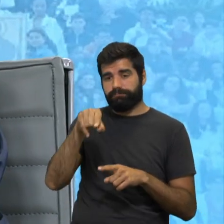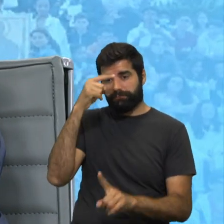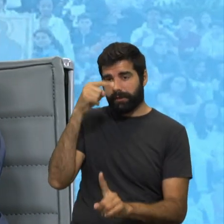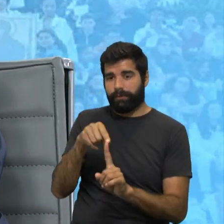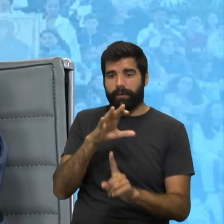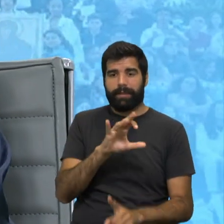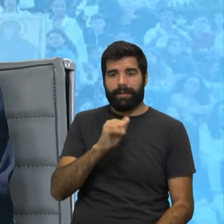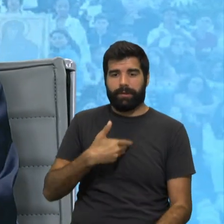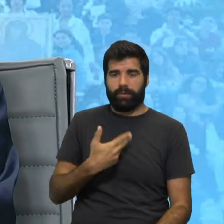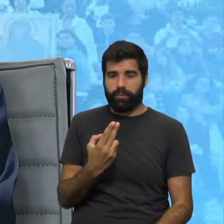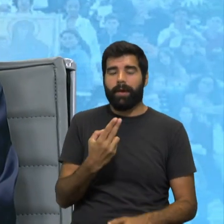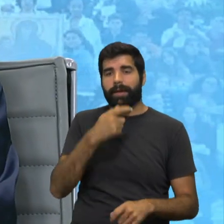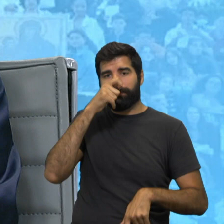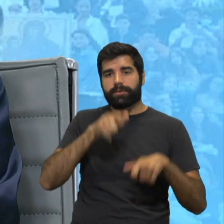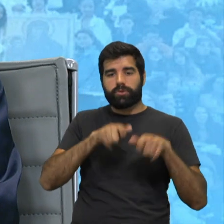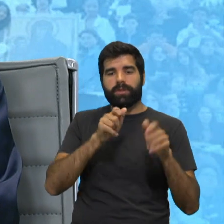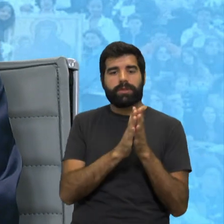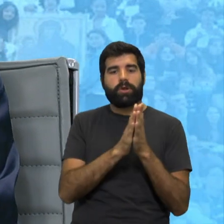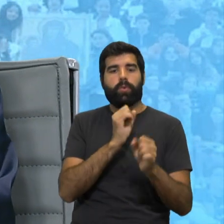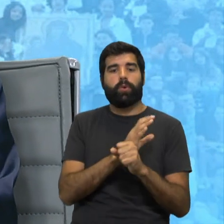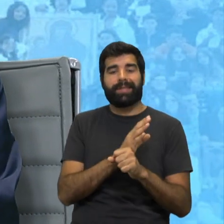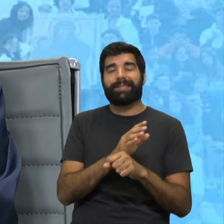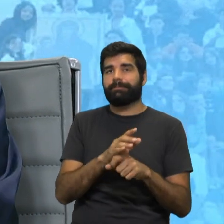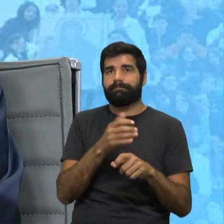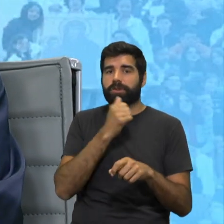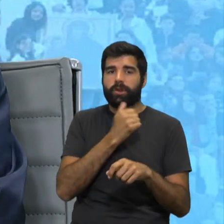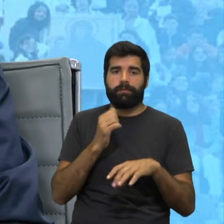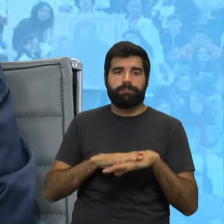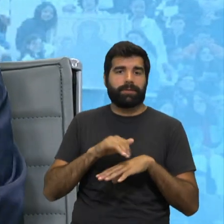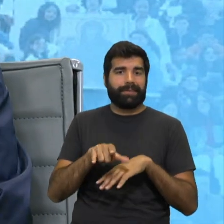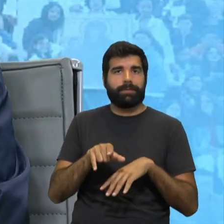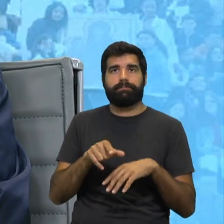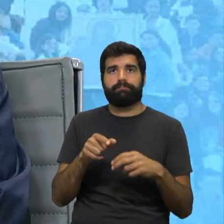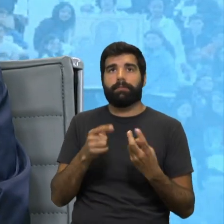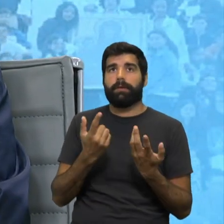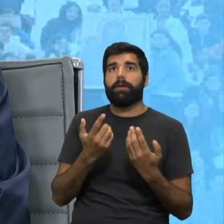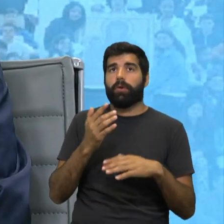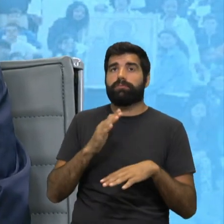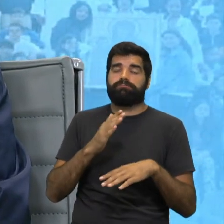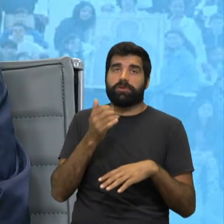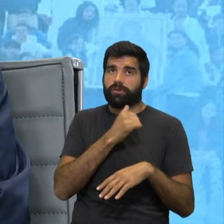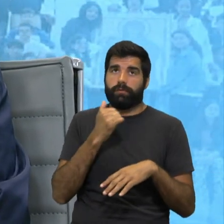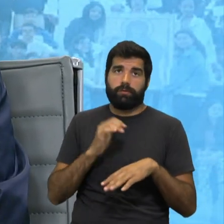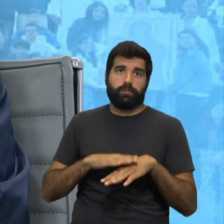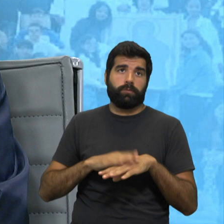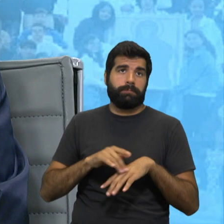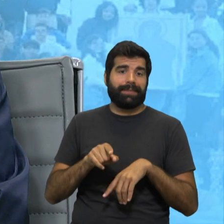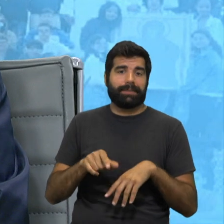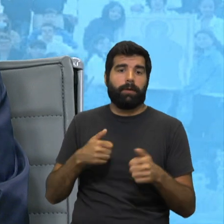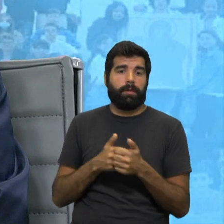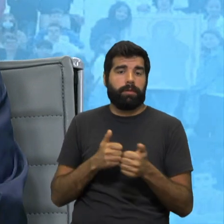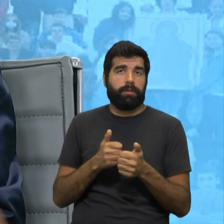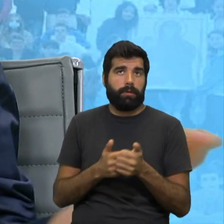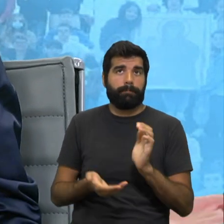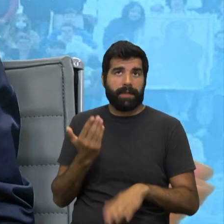os outros não têm lugar. E, portanto, todas as outras religiões têm sofrido, neste período em análise, sofreram, de facto, muito uma perseguição mais